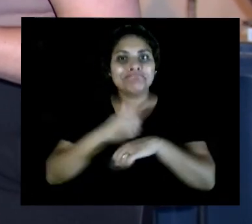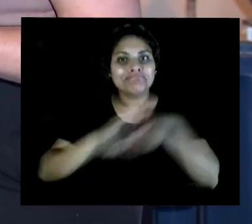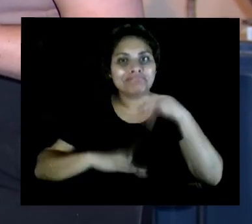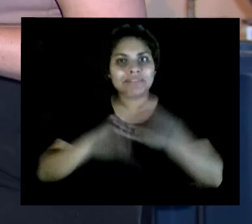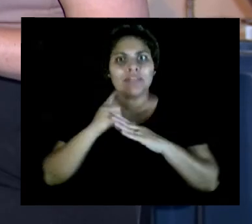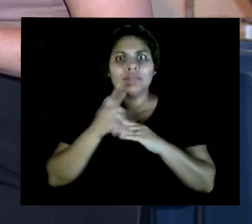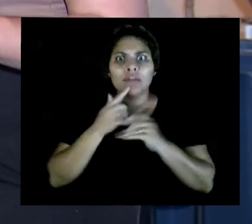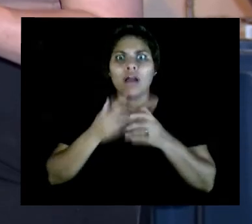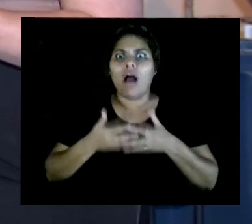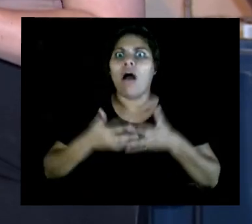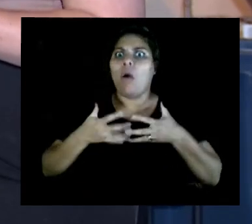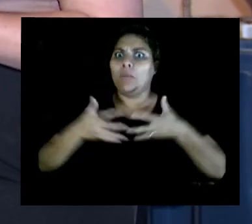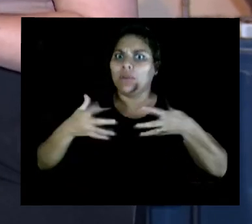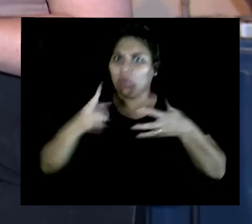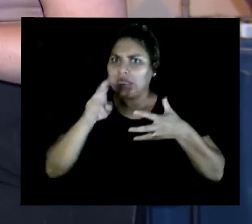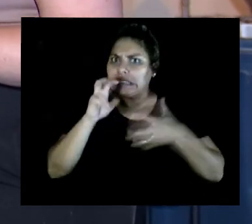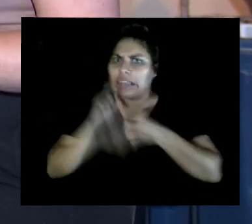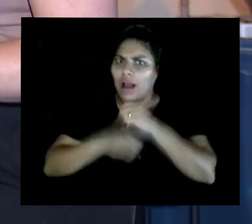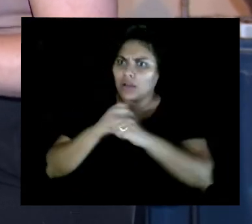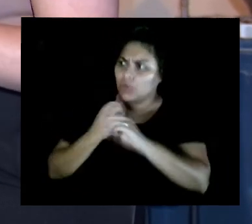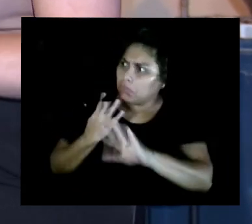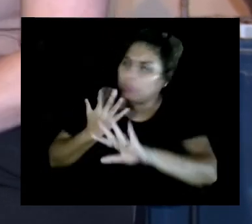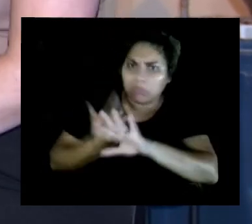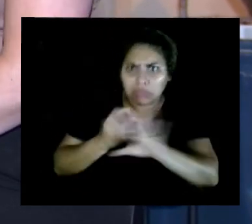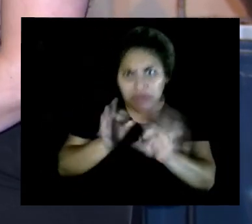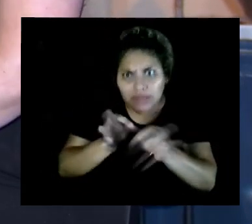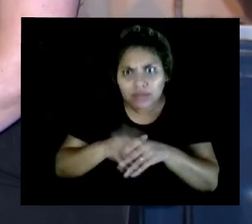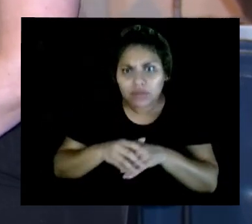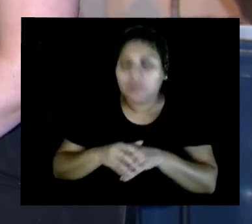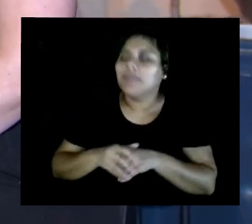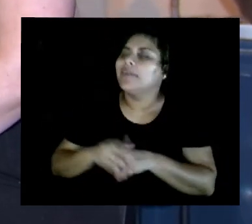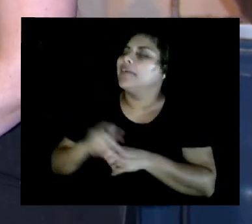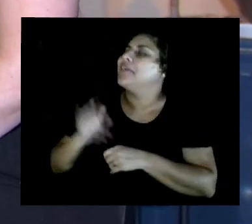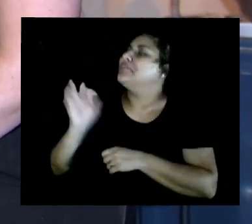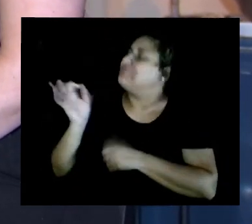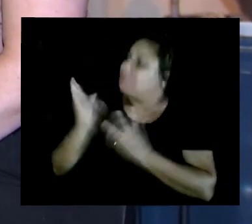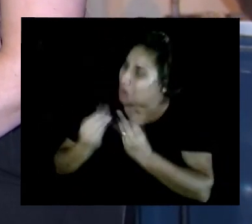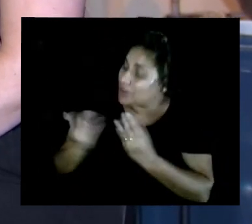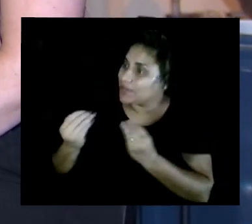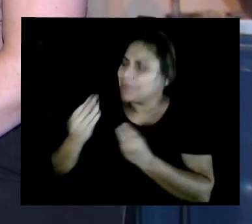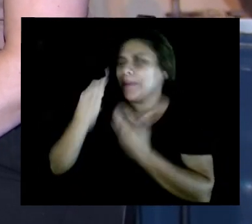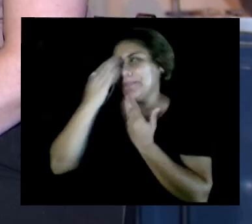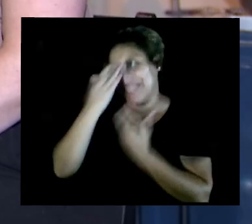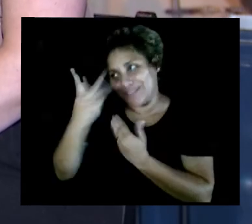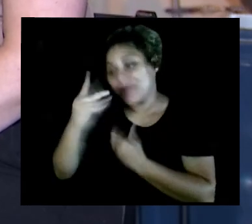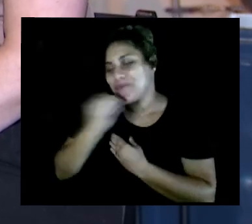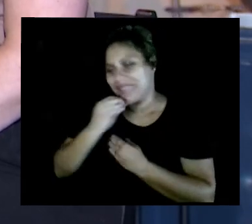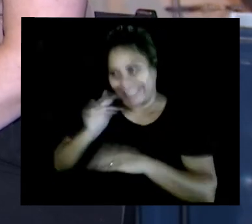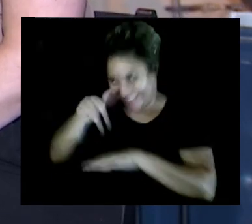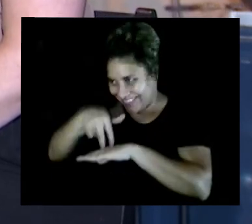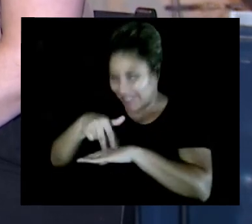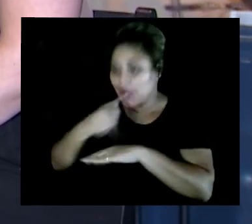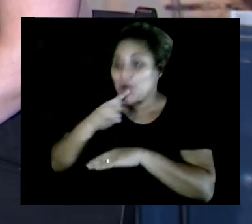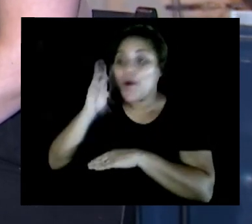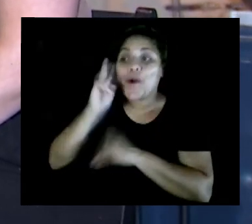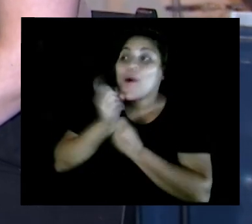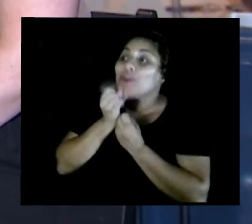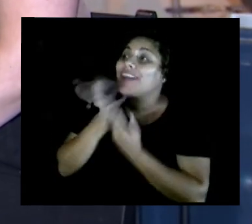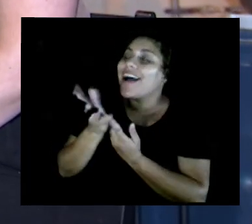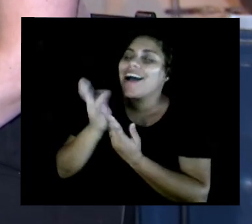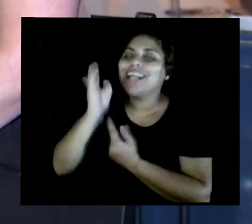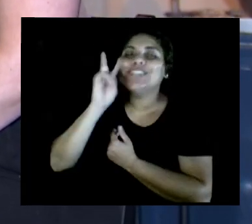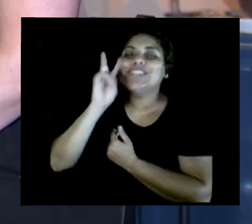aliás tem crescido nos últimos 15 anos, né, Thiago? Muito. Primeiramente, obrigado pela oportunidade de contar um pouco da minha